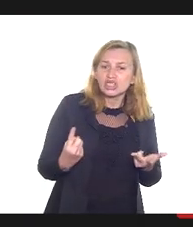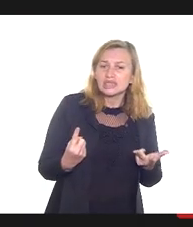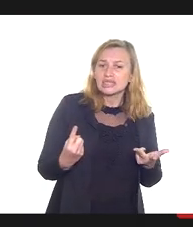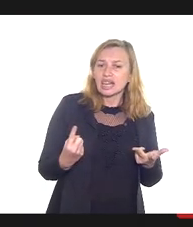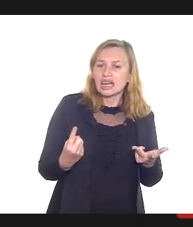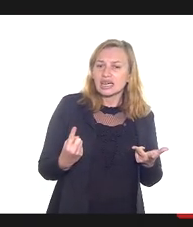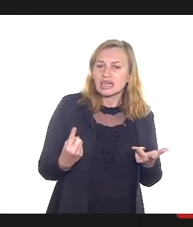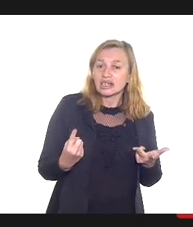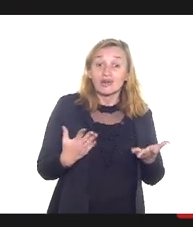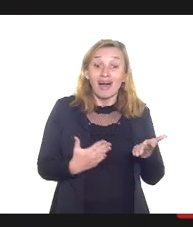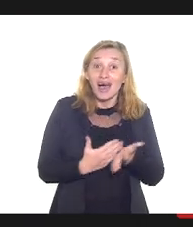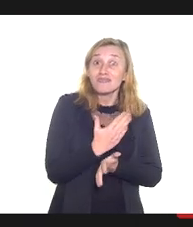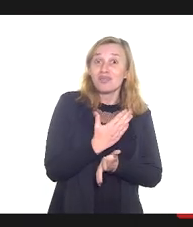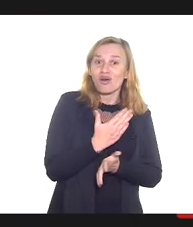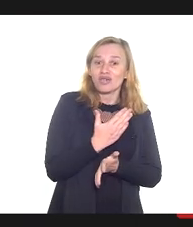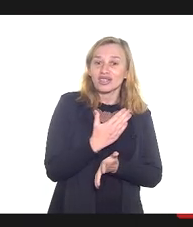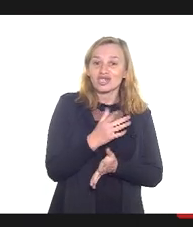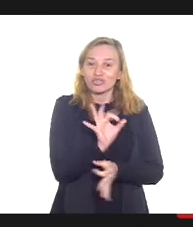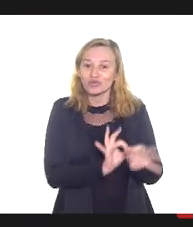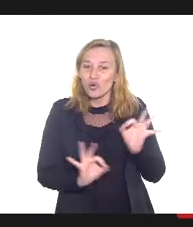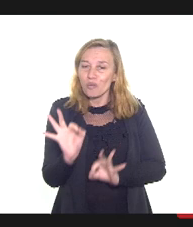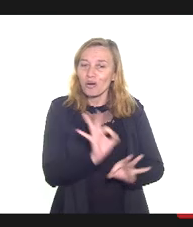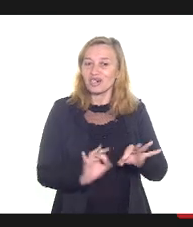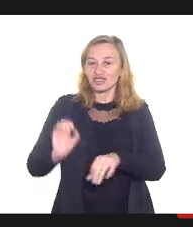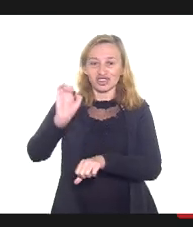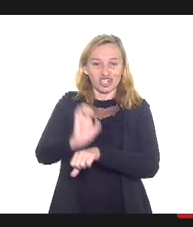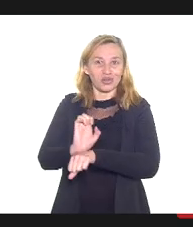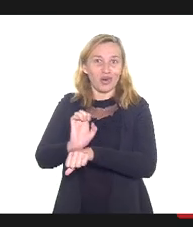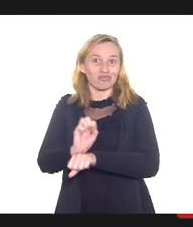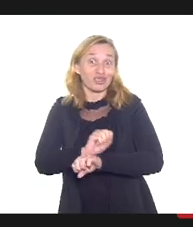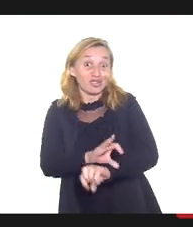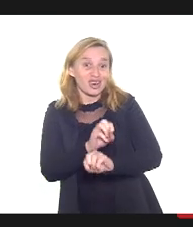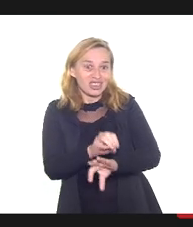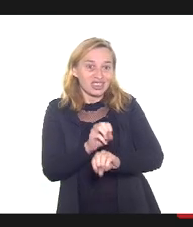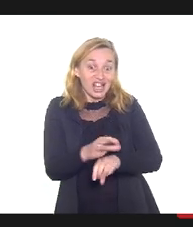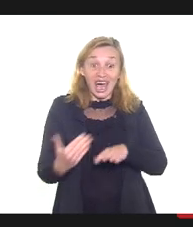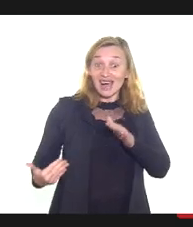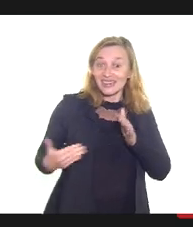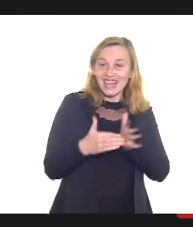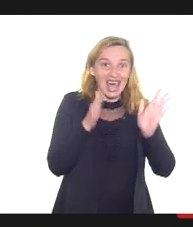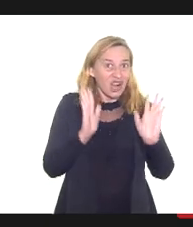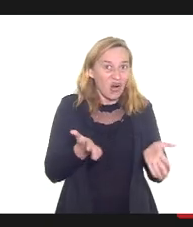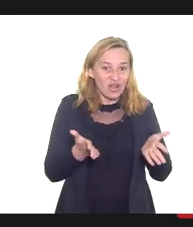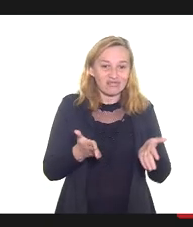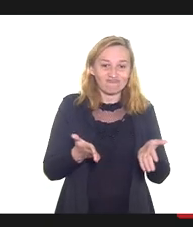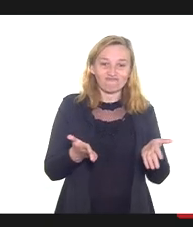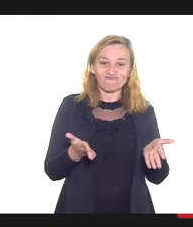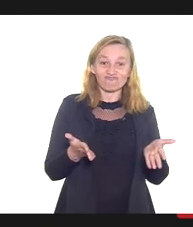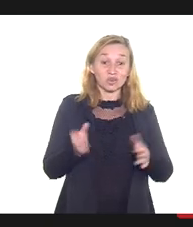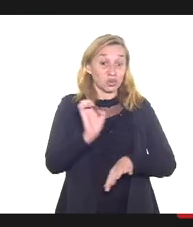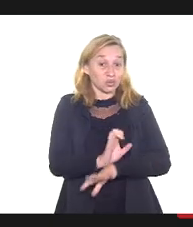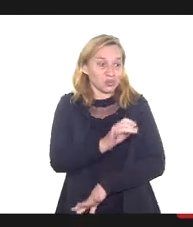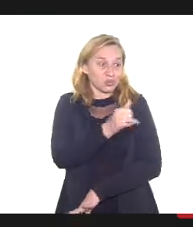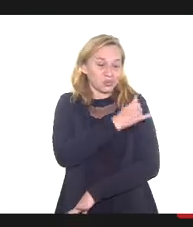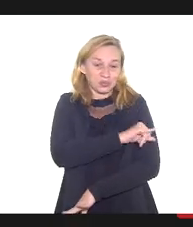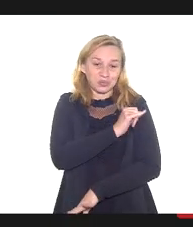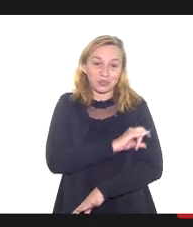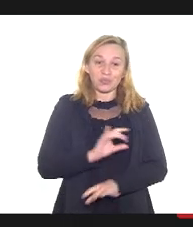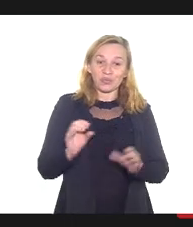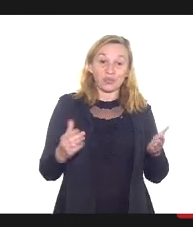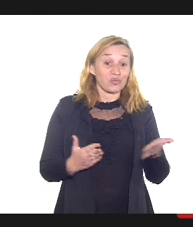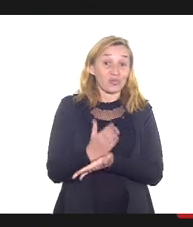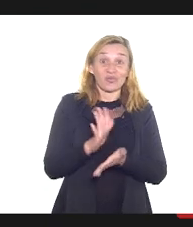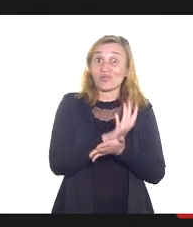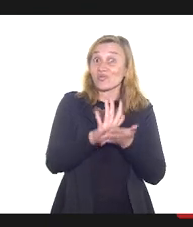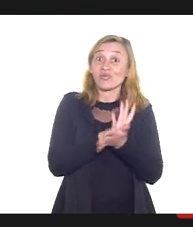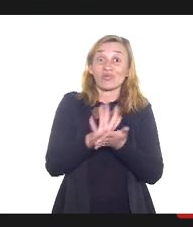da aprovação do Plano Estadual de Educação, que até o presente momento, o Estado do Rio de Janeiro foi o único que não foi